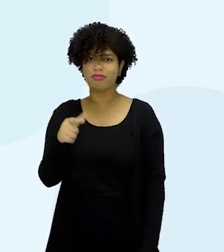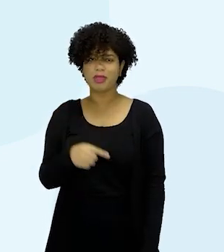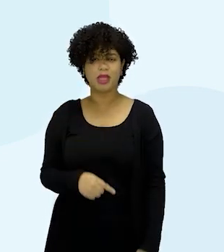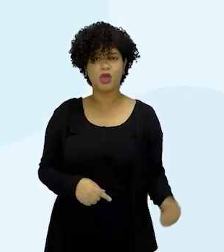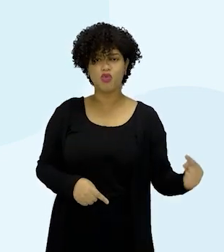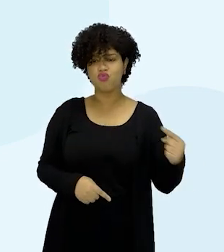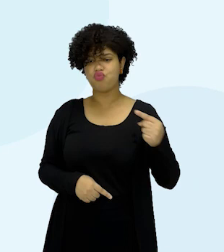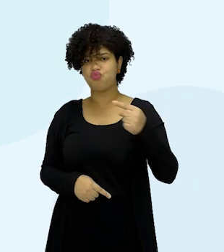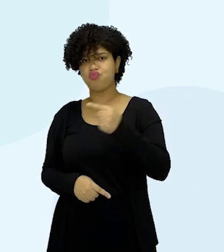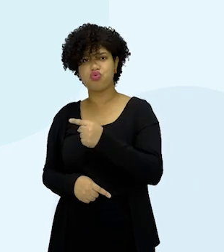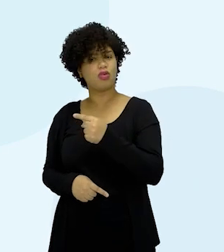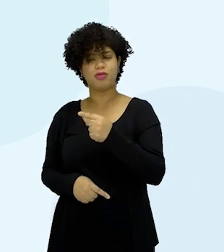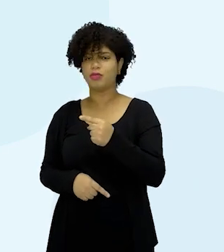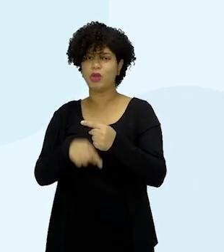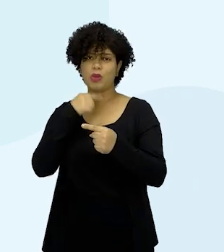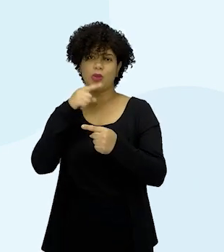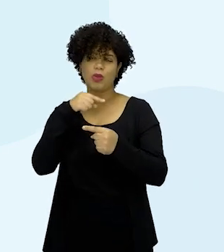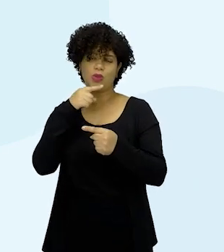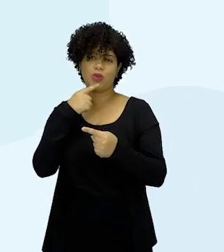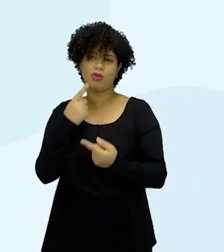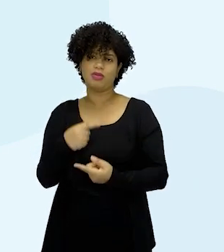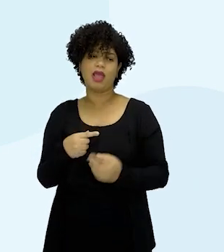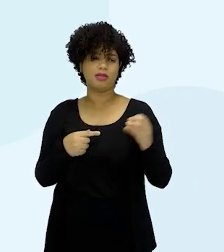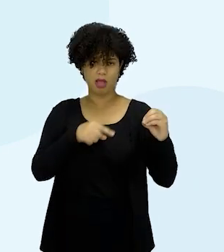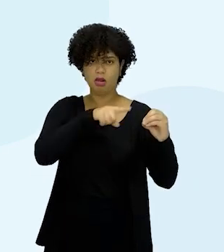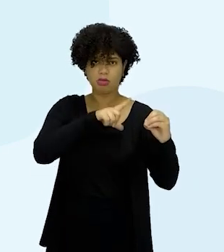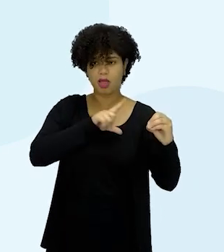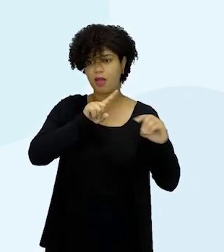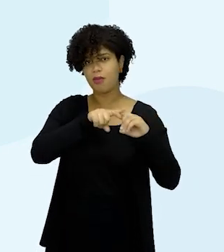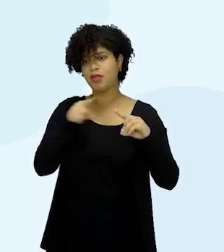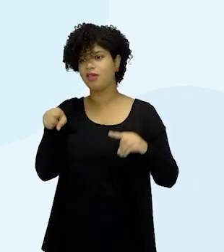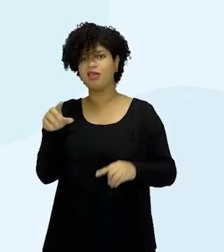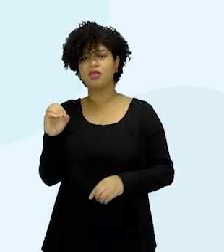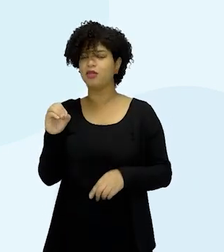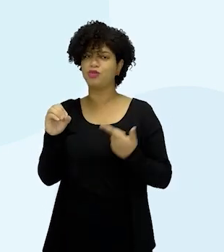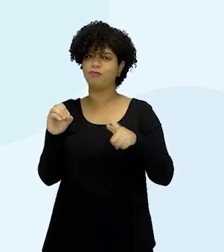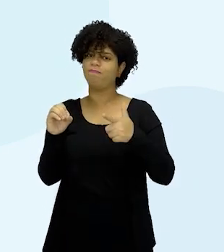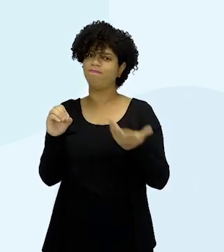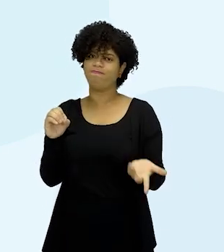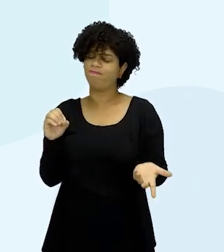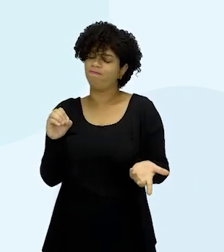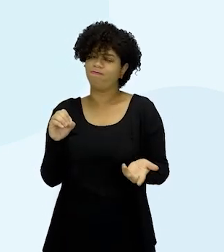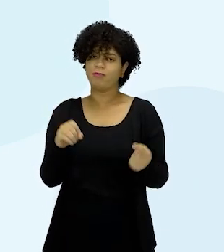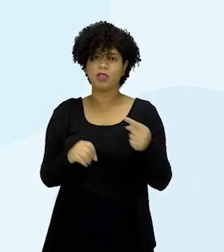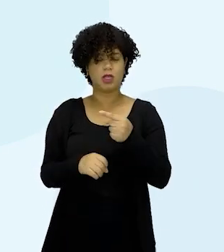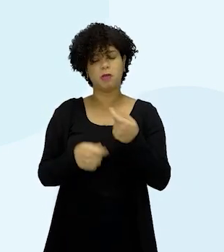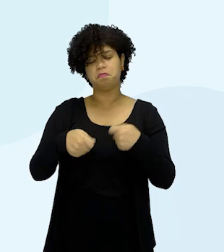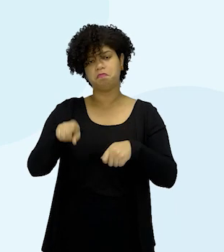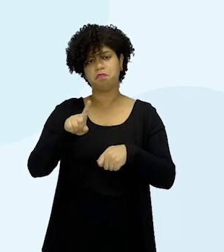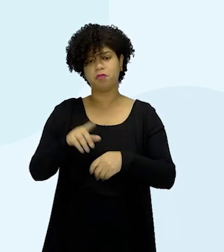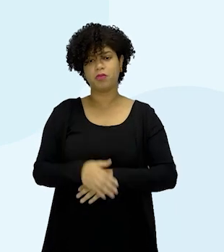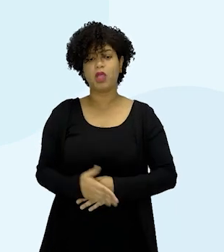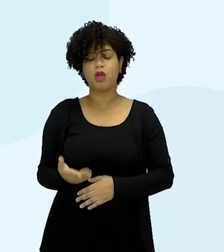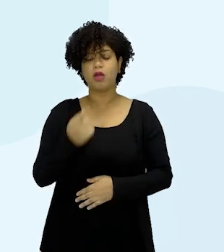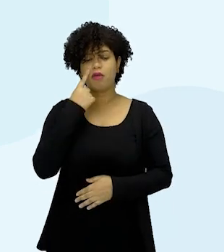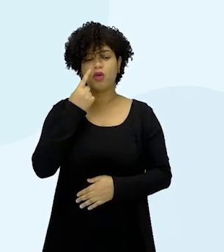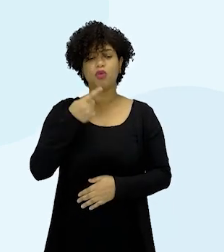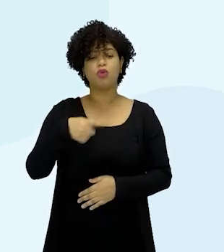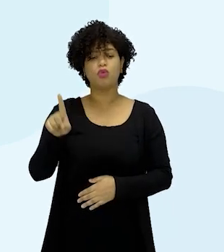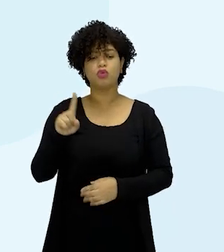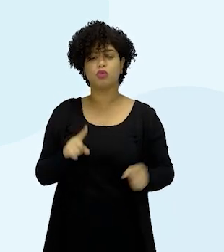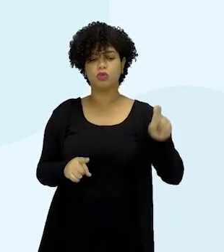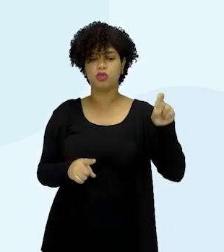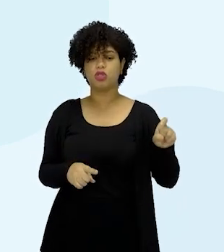setinha do 0 indo para o 0, porque não tem 0 no segundo conjunto. Então, fica sem a setinha, tá bom? E o nosso último x ali é o x